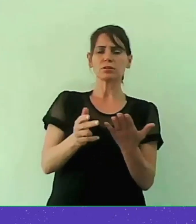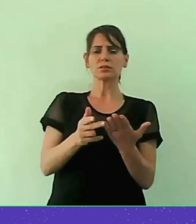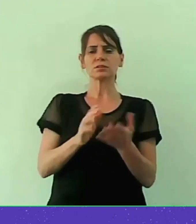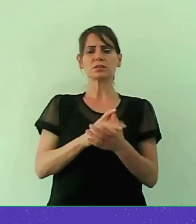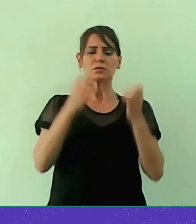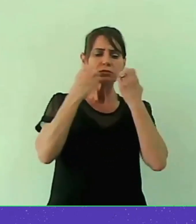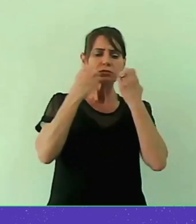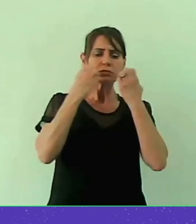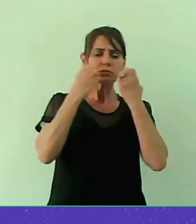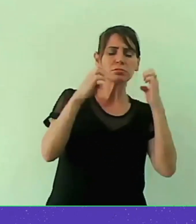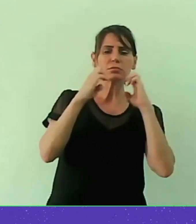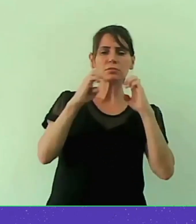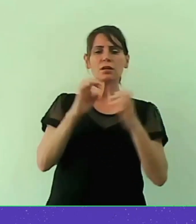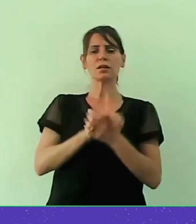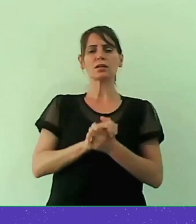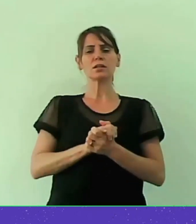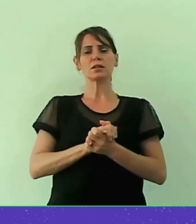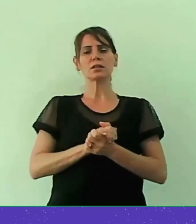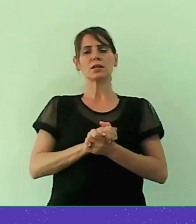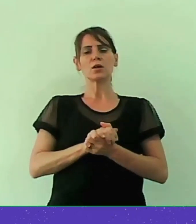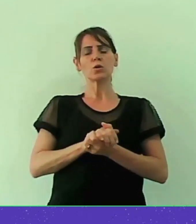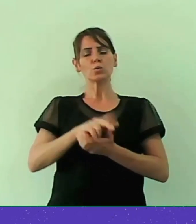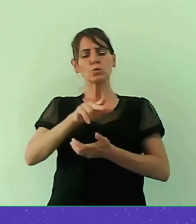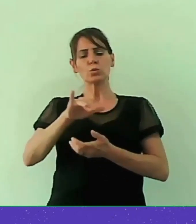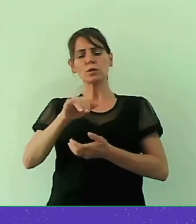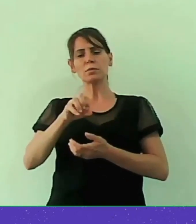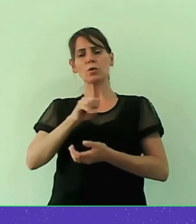do irmão Dong, elas foram